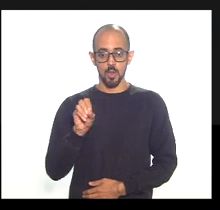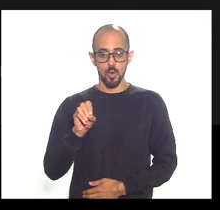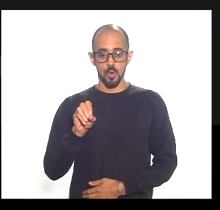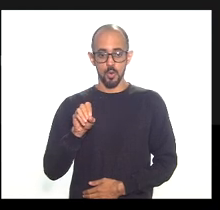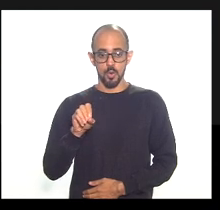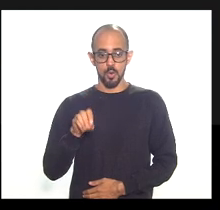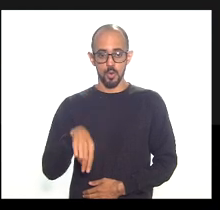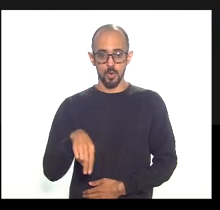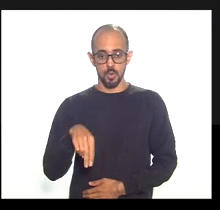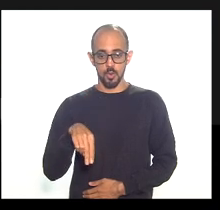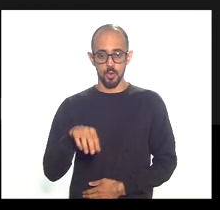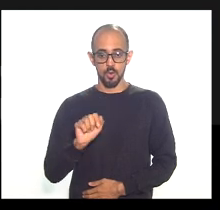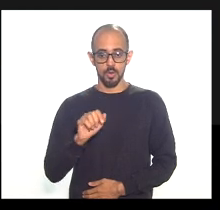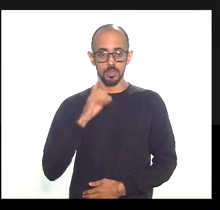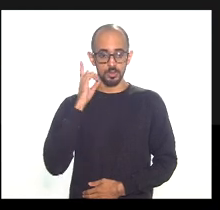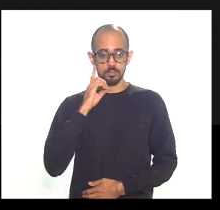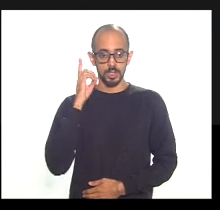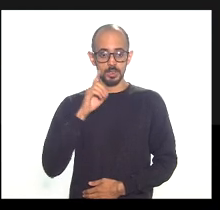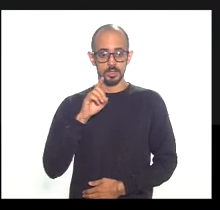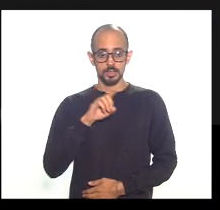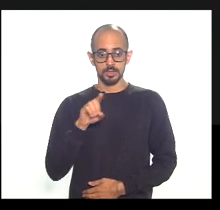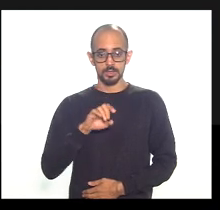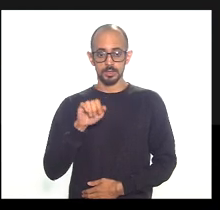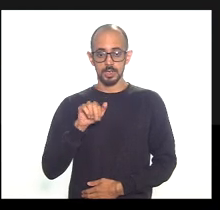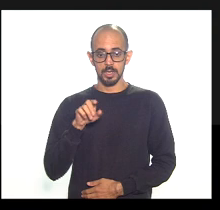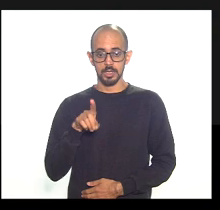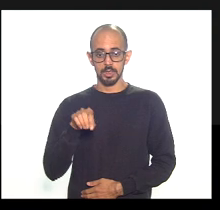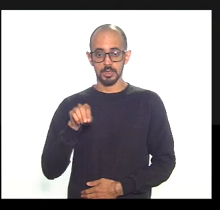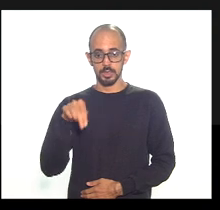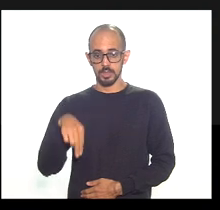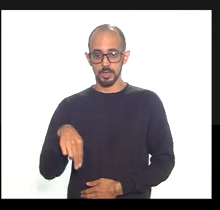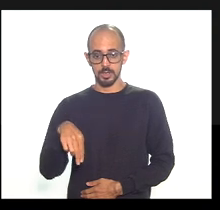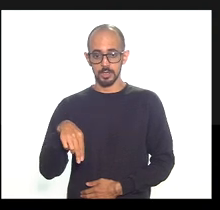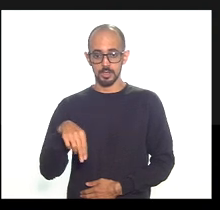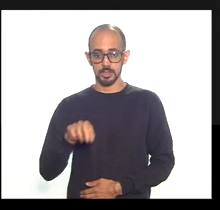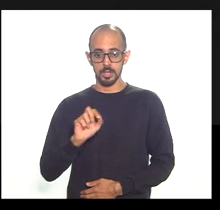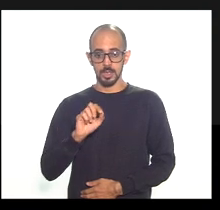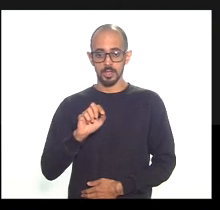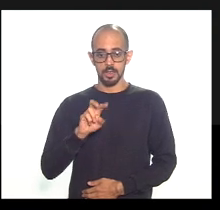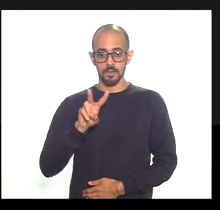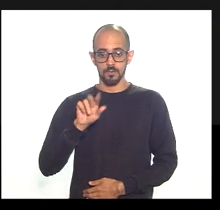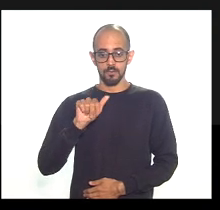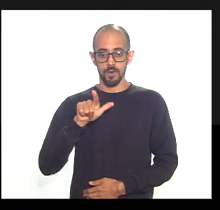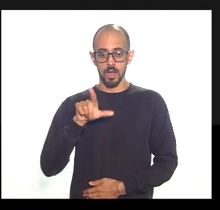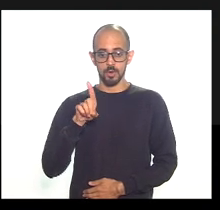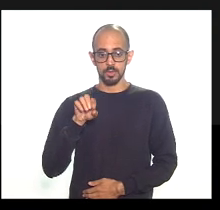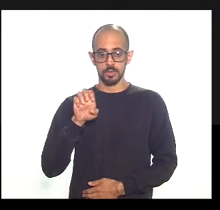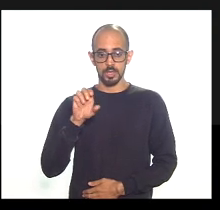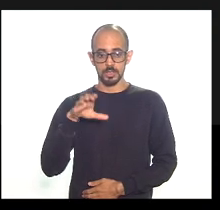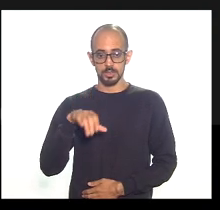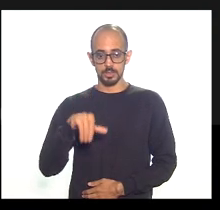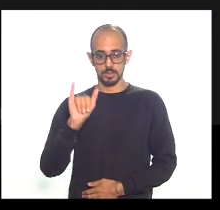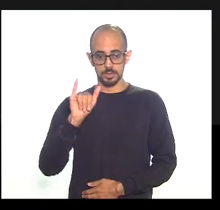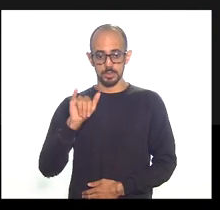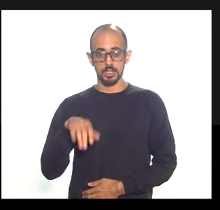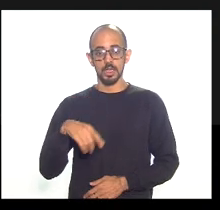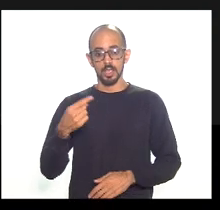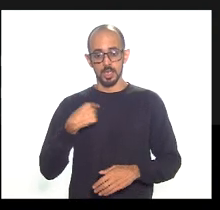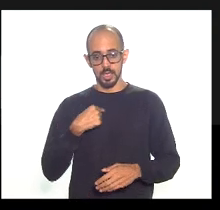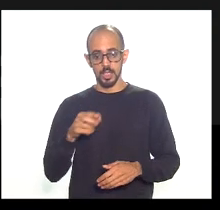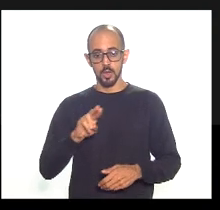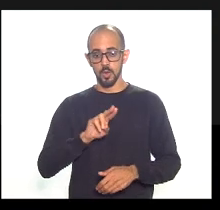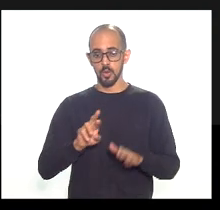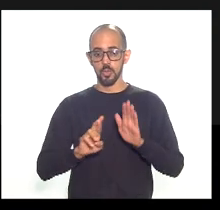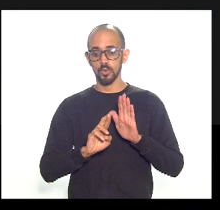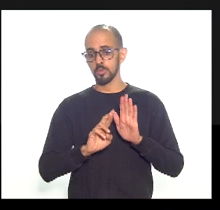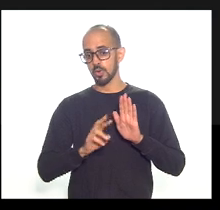Deputada Zeidan. Deputado Valdeci da Saúde. Nomeio o deputado Márcio Pacheco para emitir o parecer para o Esporte e